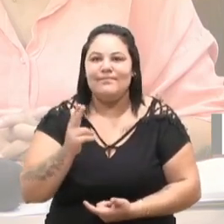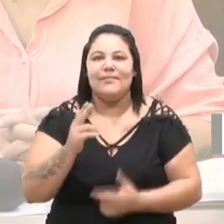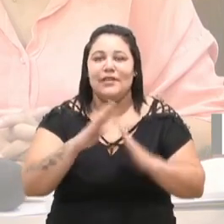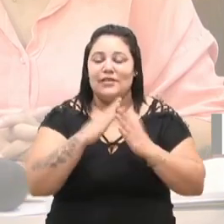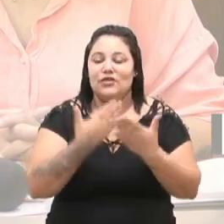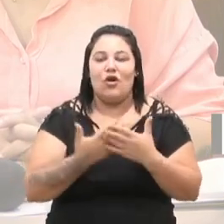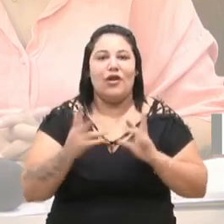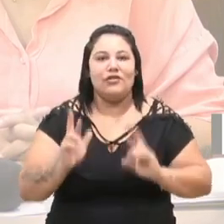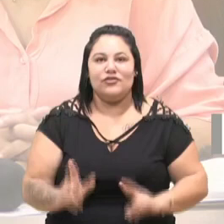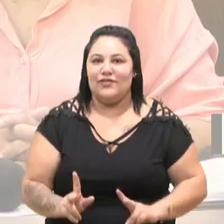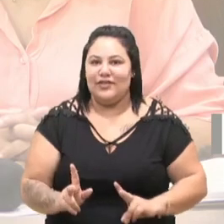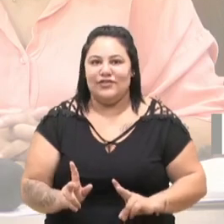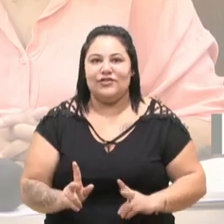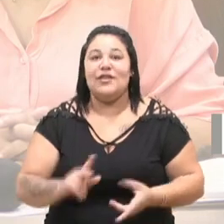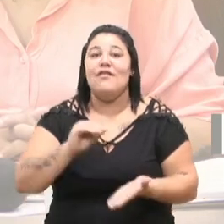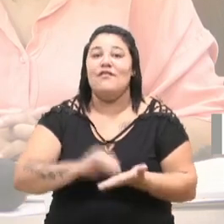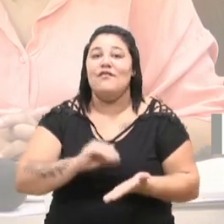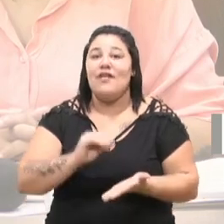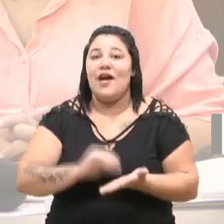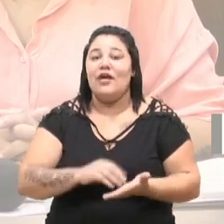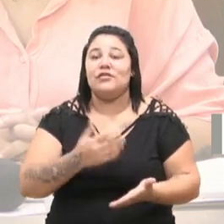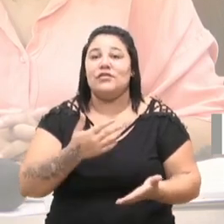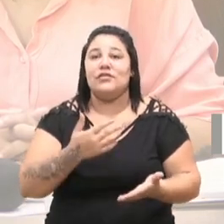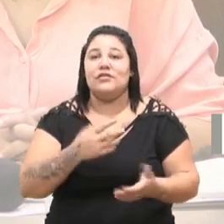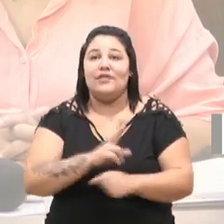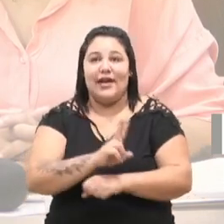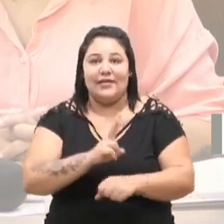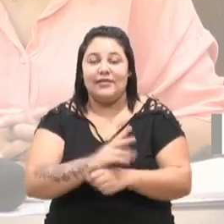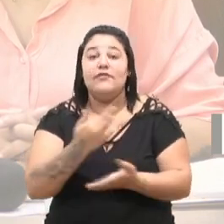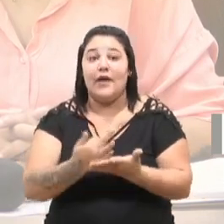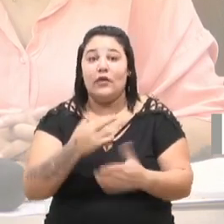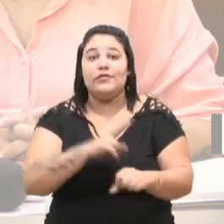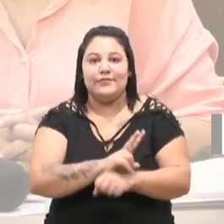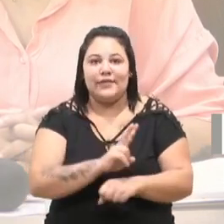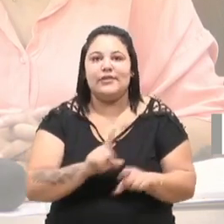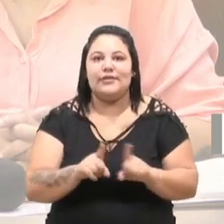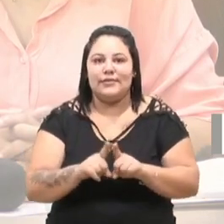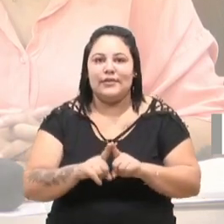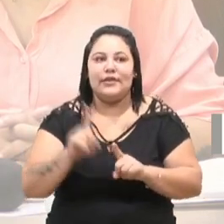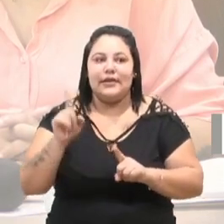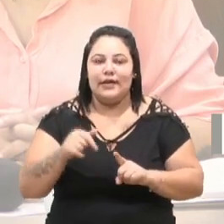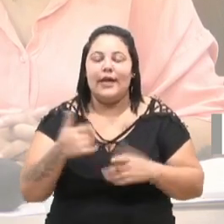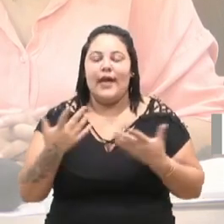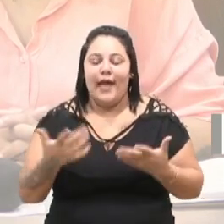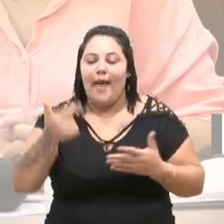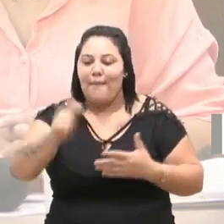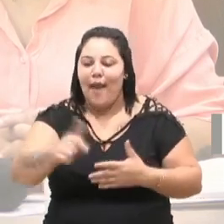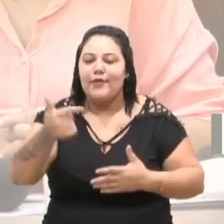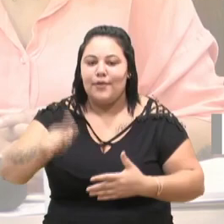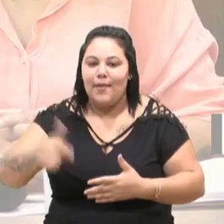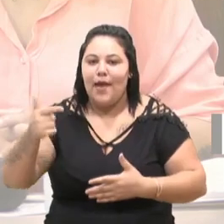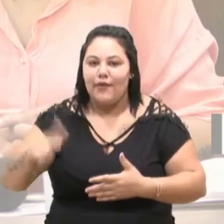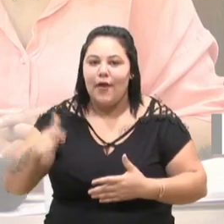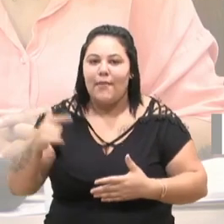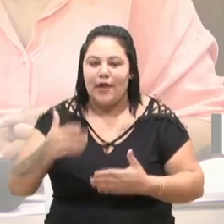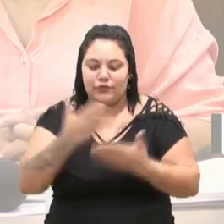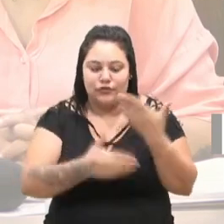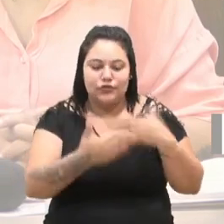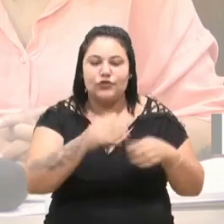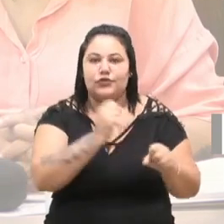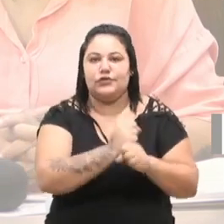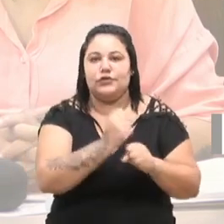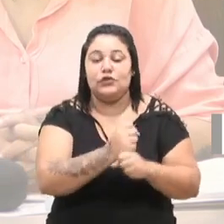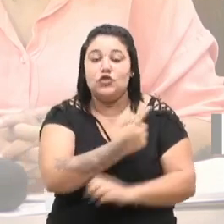diferentes, falta de vagas, que é uma celeuma que se repete em todos os anos.